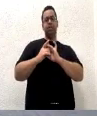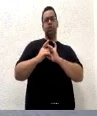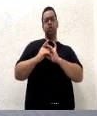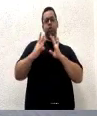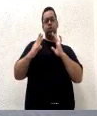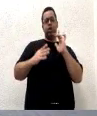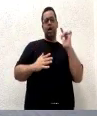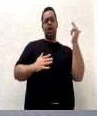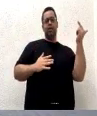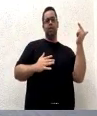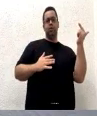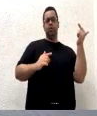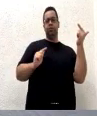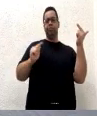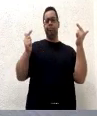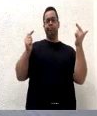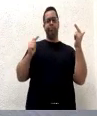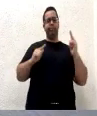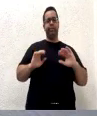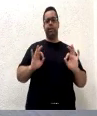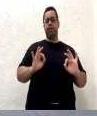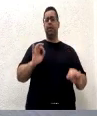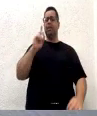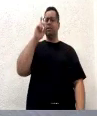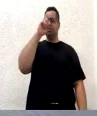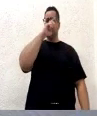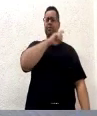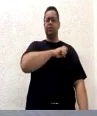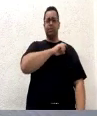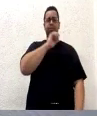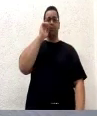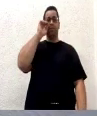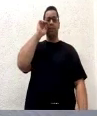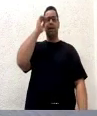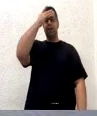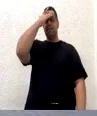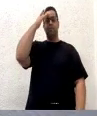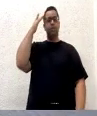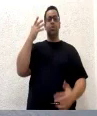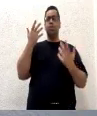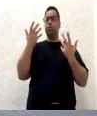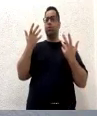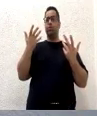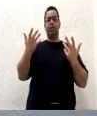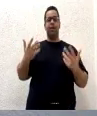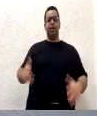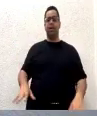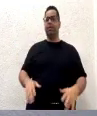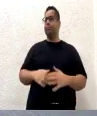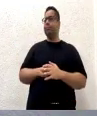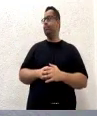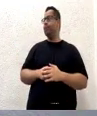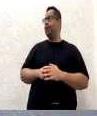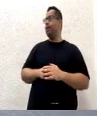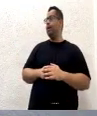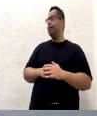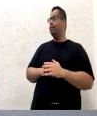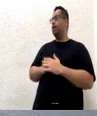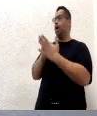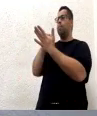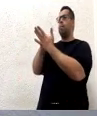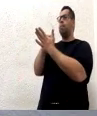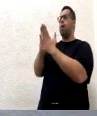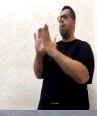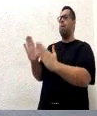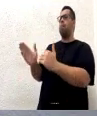Fica difícil. Muito difícil. As pessoas são bem resistentes. Ai, Kelly, era casa fechada. Uma,